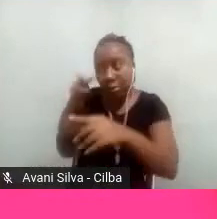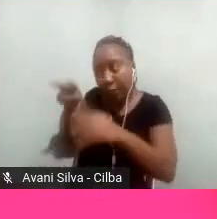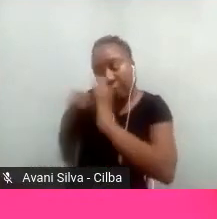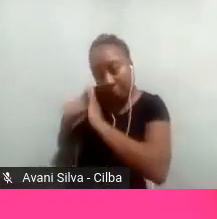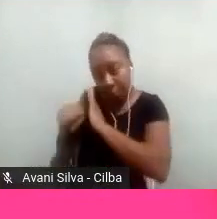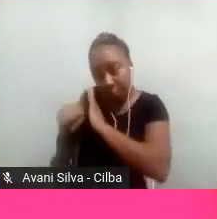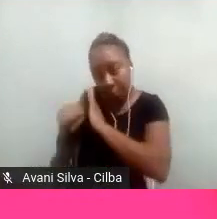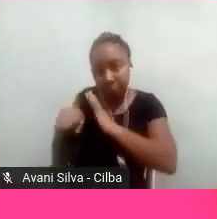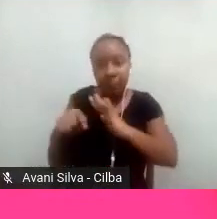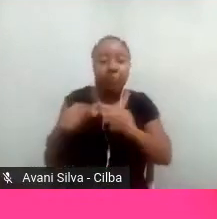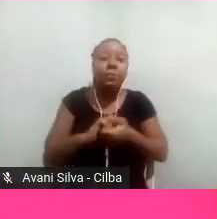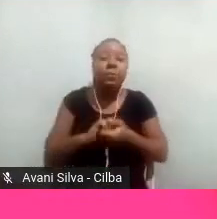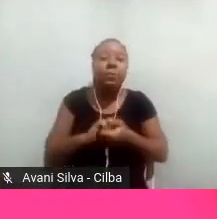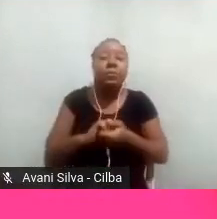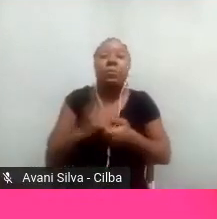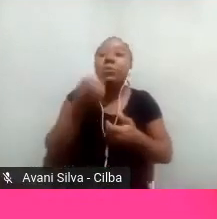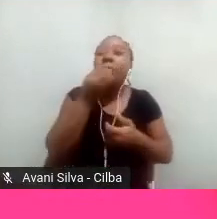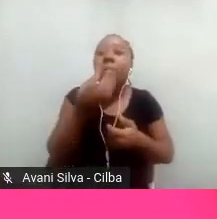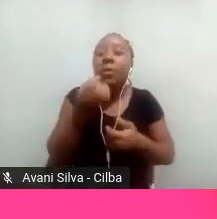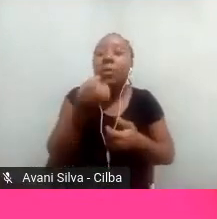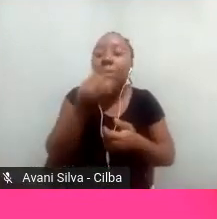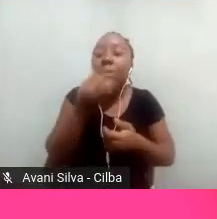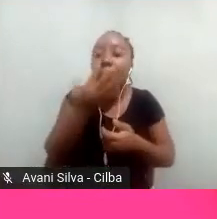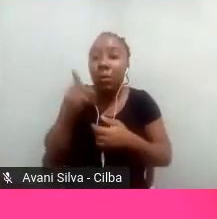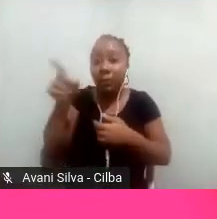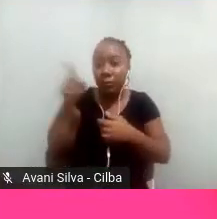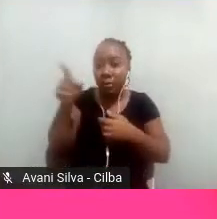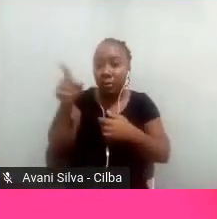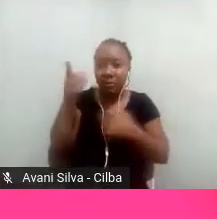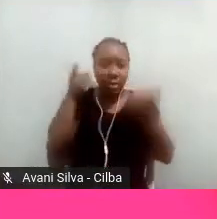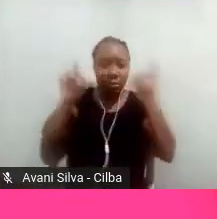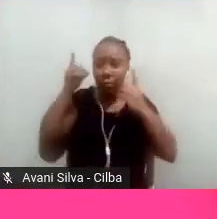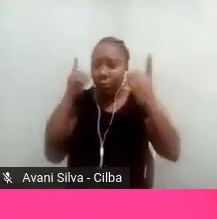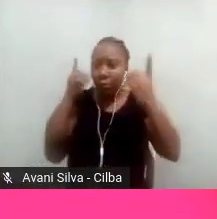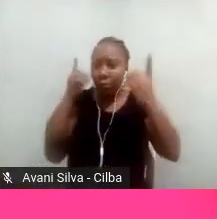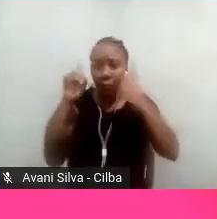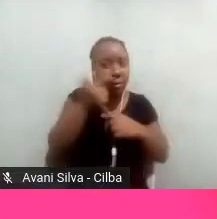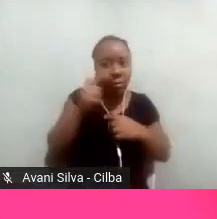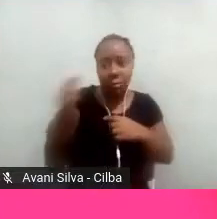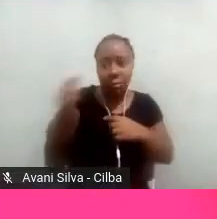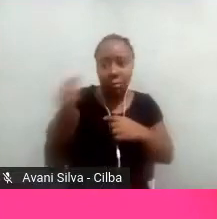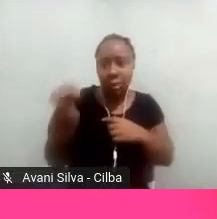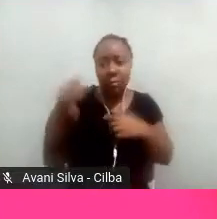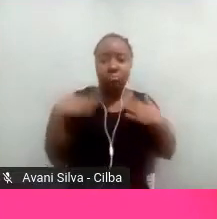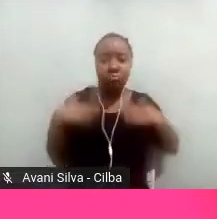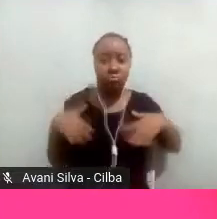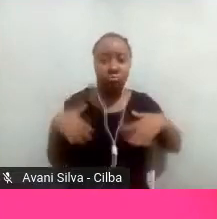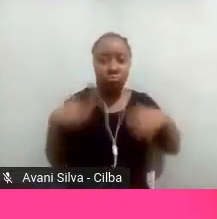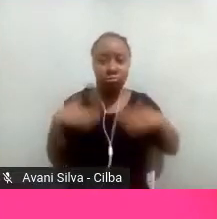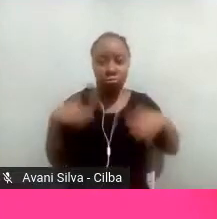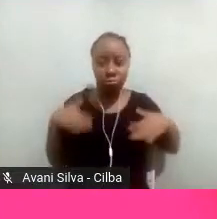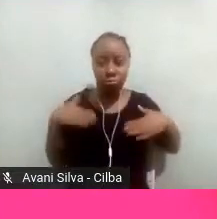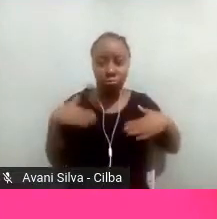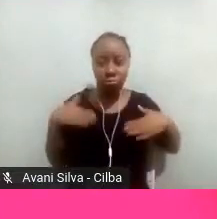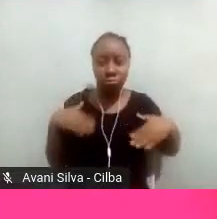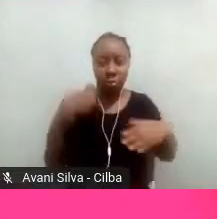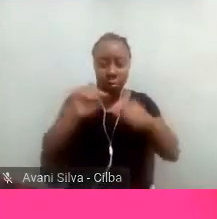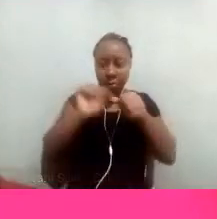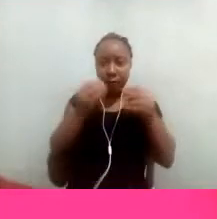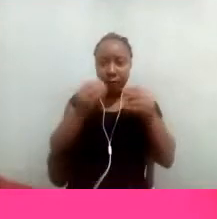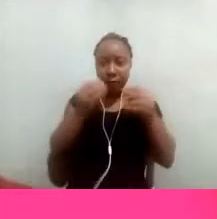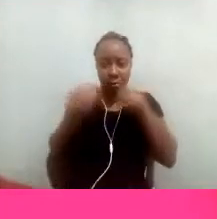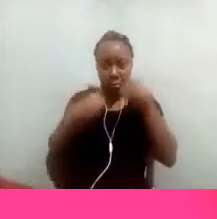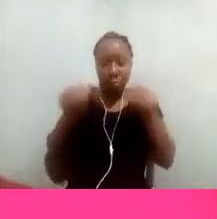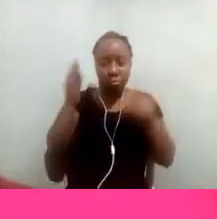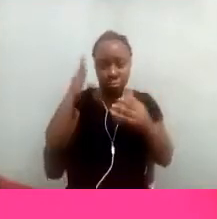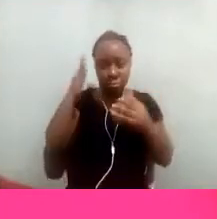Bom, eu vou considerar que vocês, então, não têm dúvida, tá todo mundo tranquilo quanto a esse processo. Se